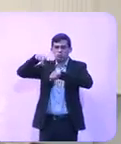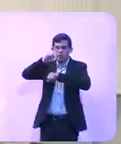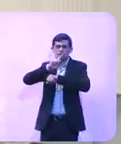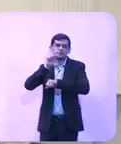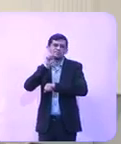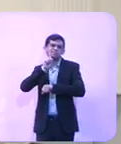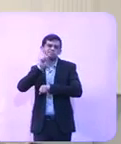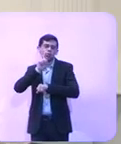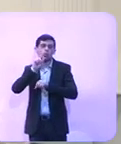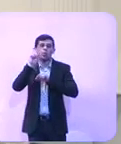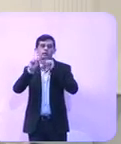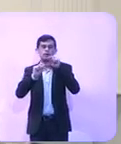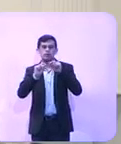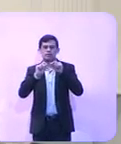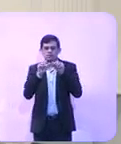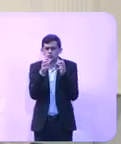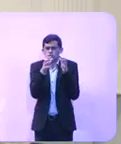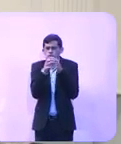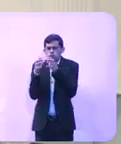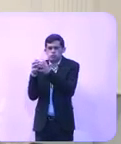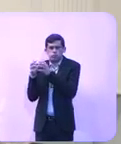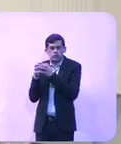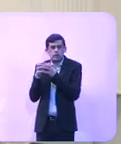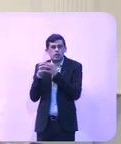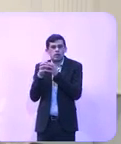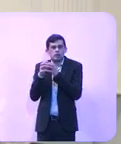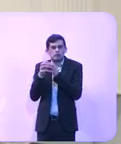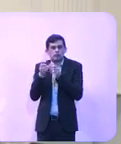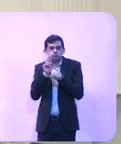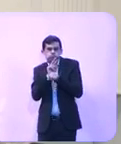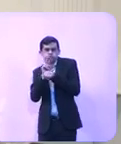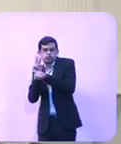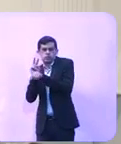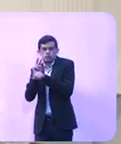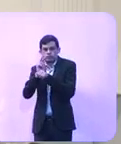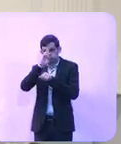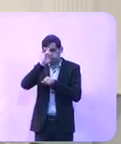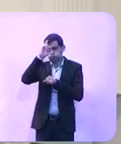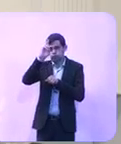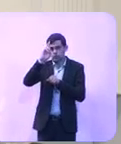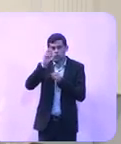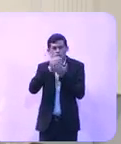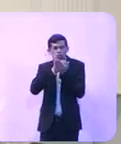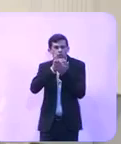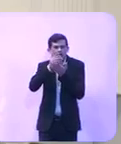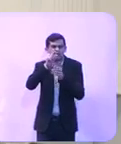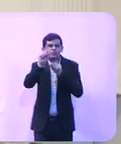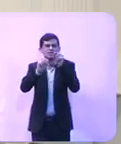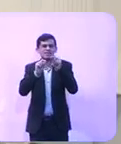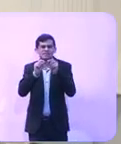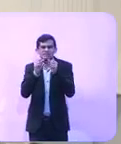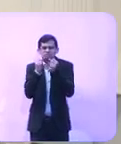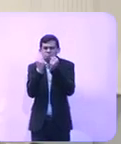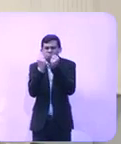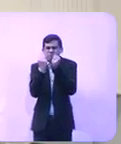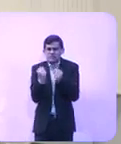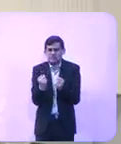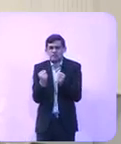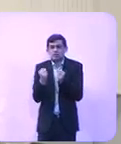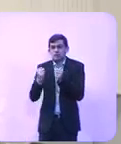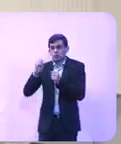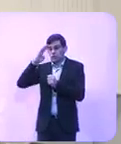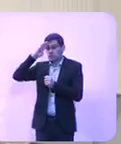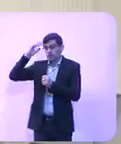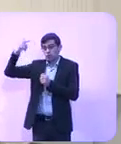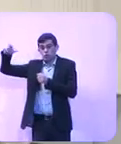as milícias, que ele estava comandando, que ele estava dirigindo, começam a sentir o peso do exército